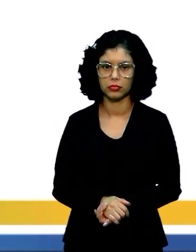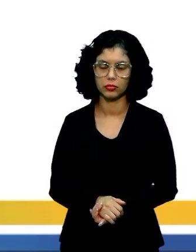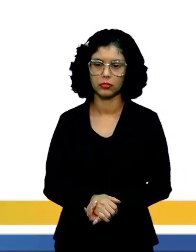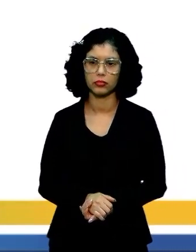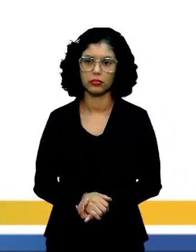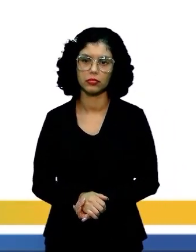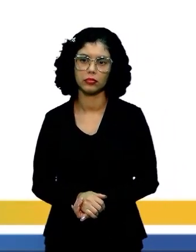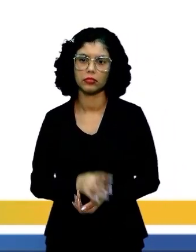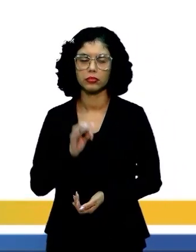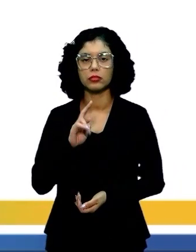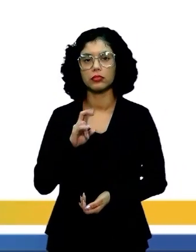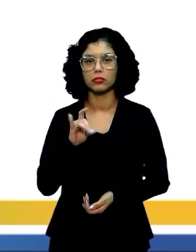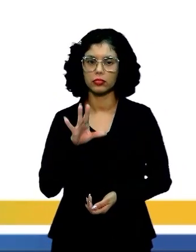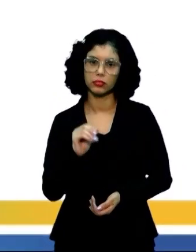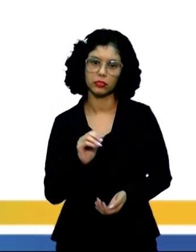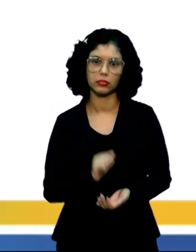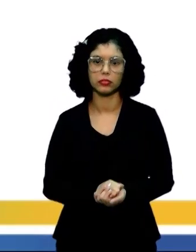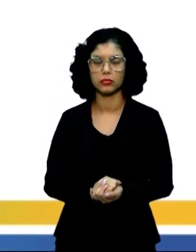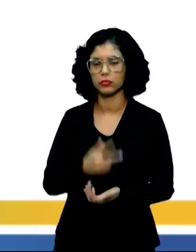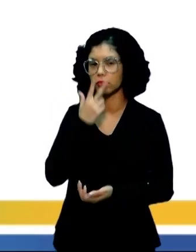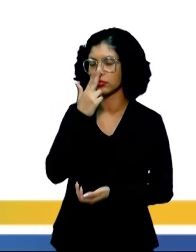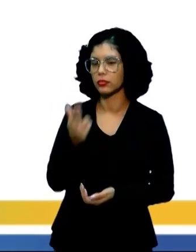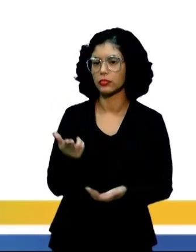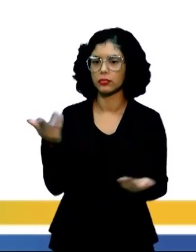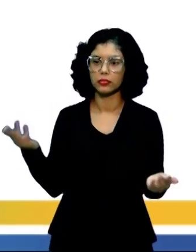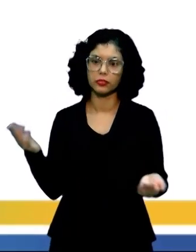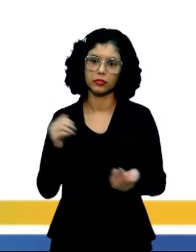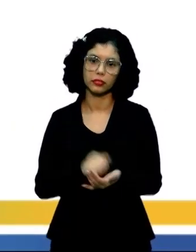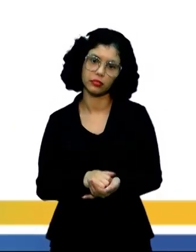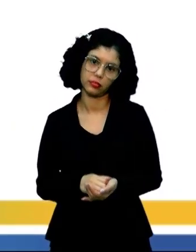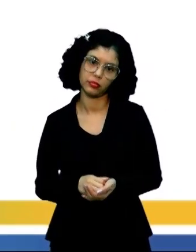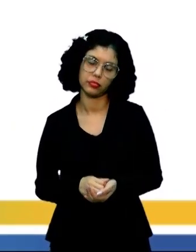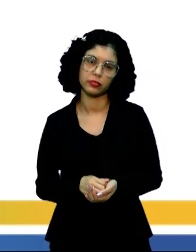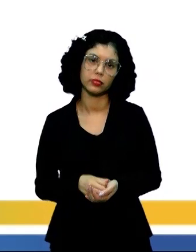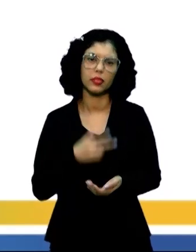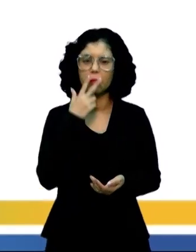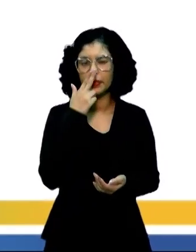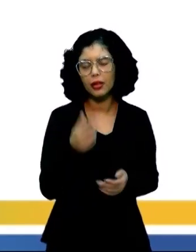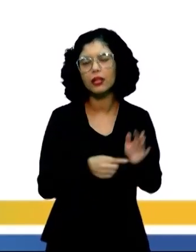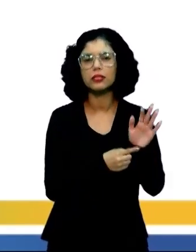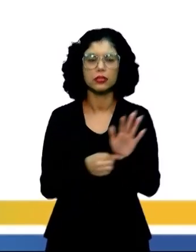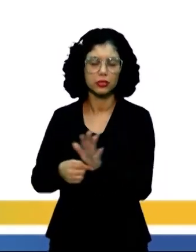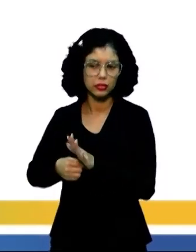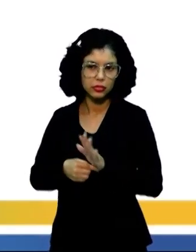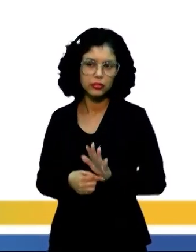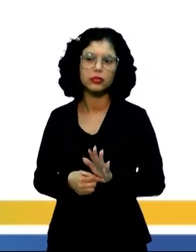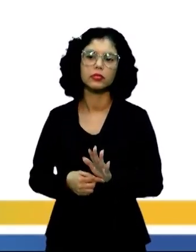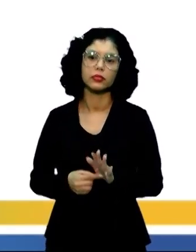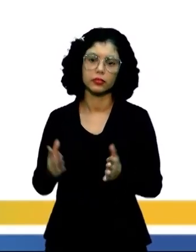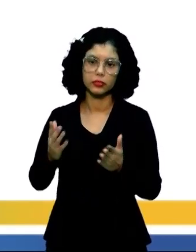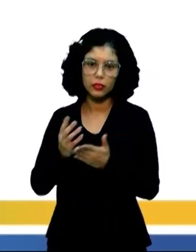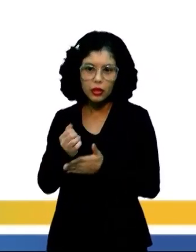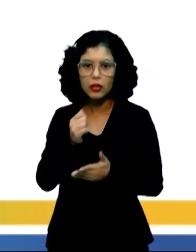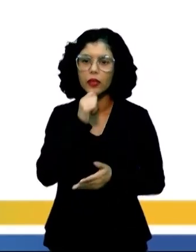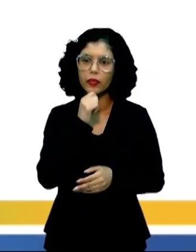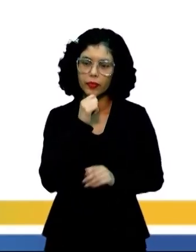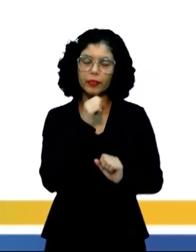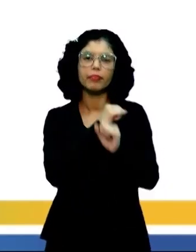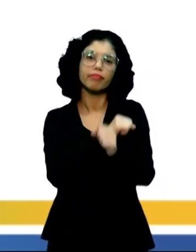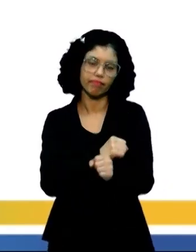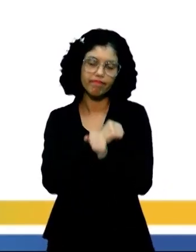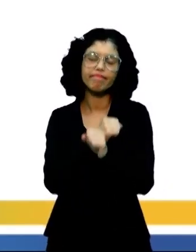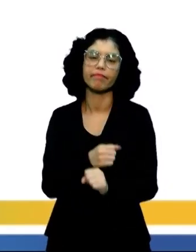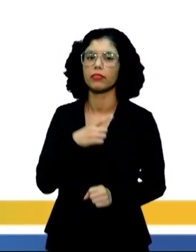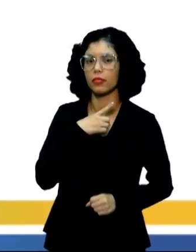A tortura, que é o que aparenta de forma sutil, mas quando a gente fala aí nessa captura de escravos,